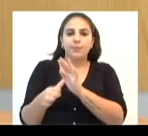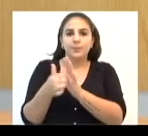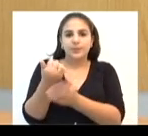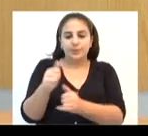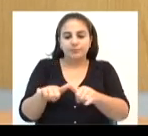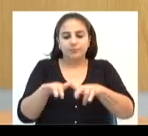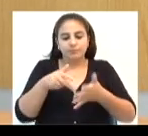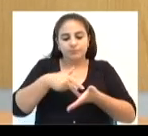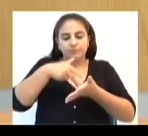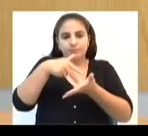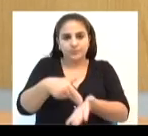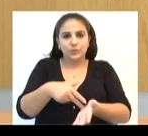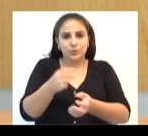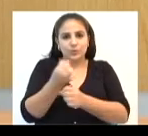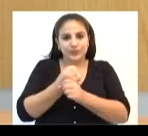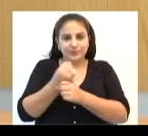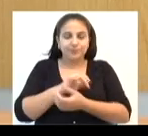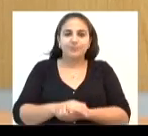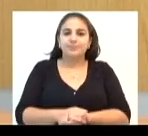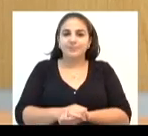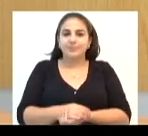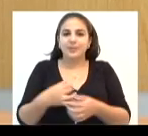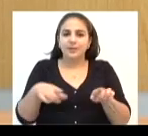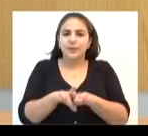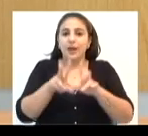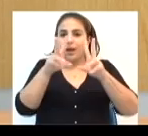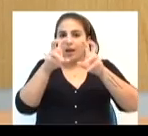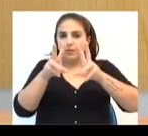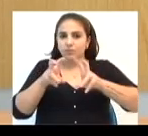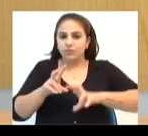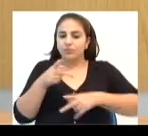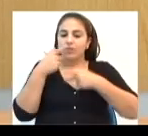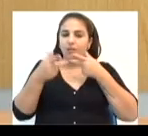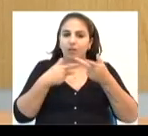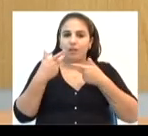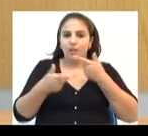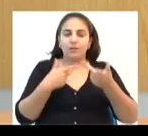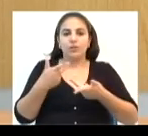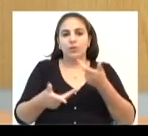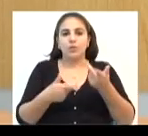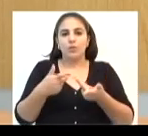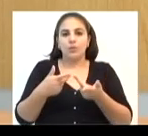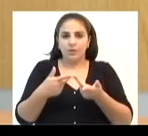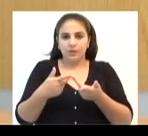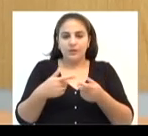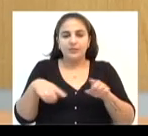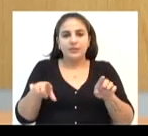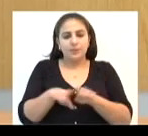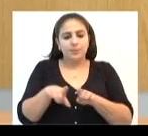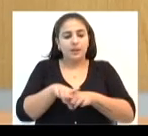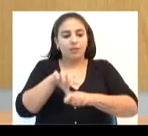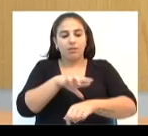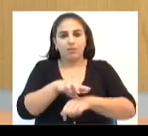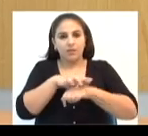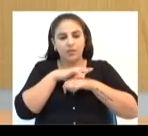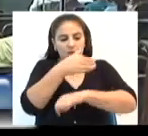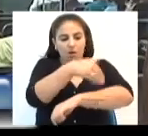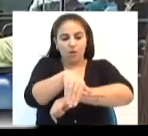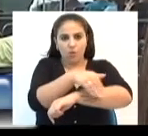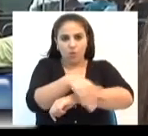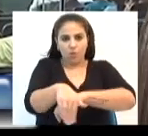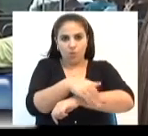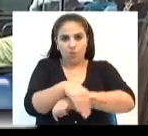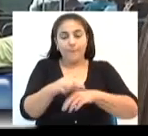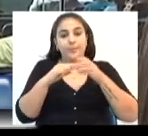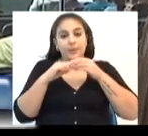do grande expediente do ano. Entre os assuntos abordados, o progressista defendeu a pista preferencial. É